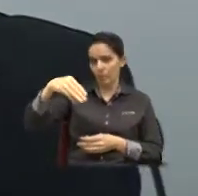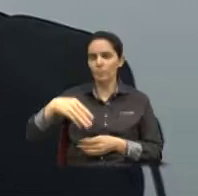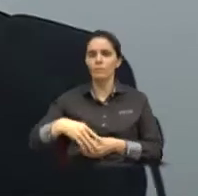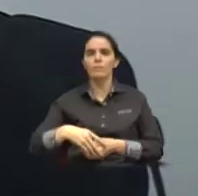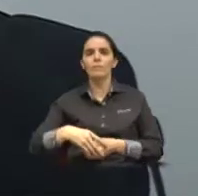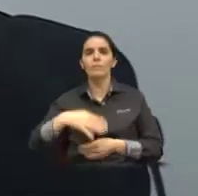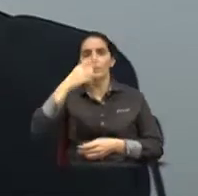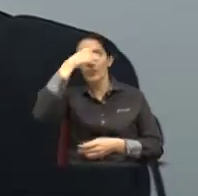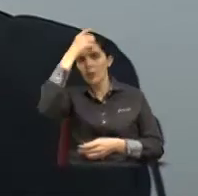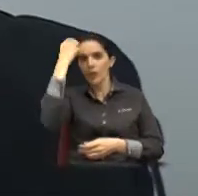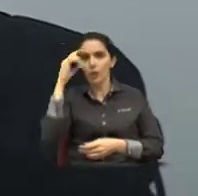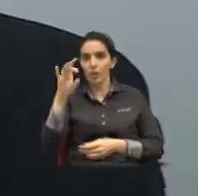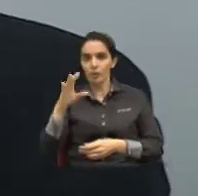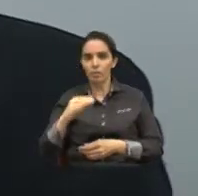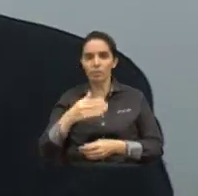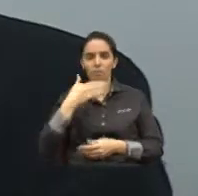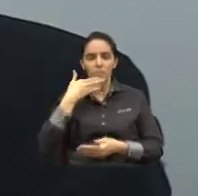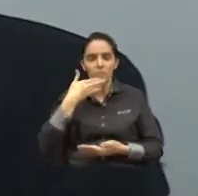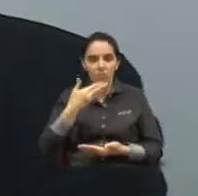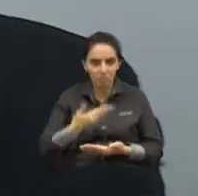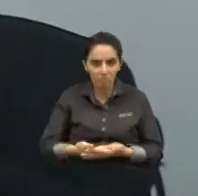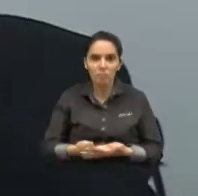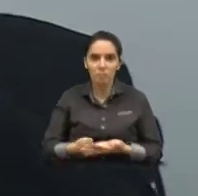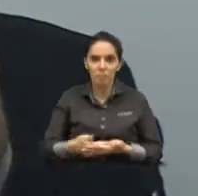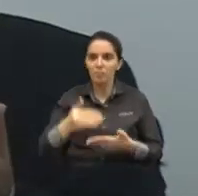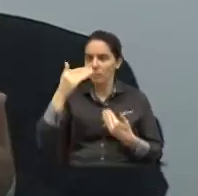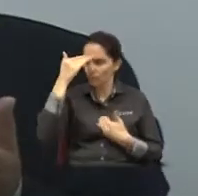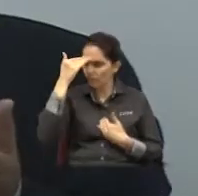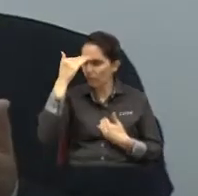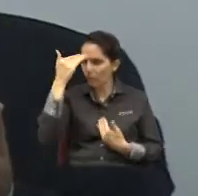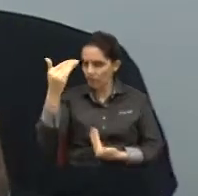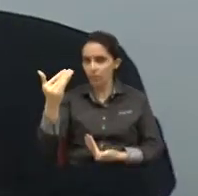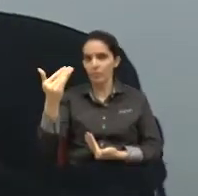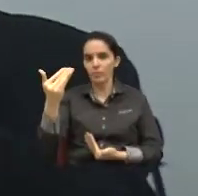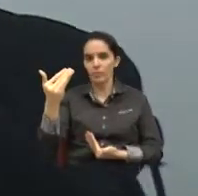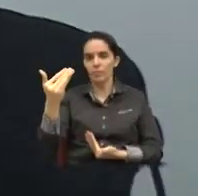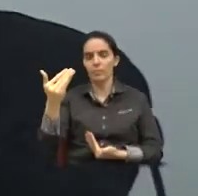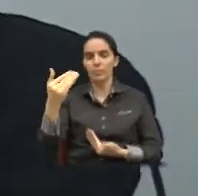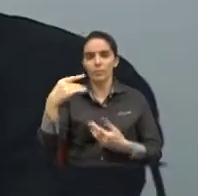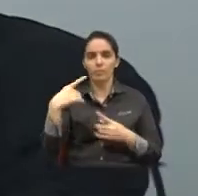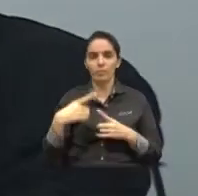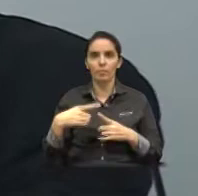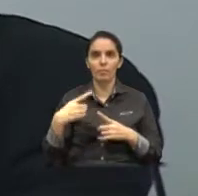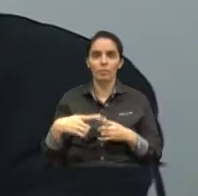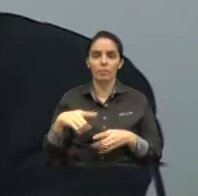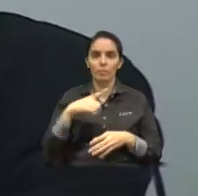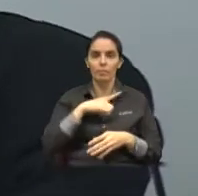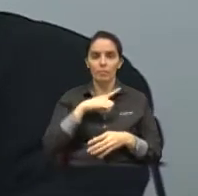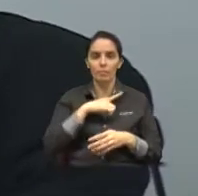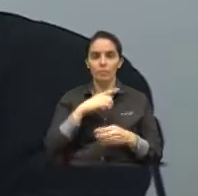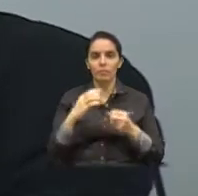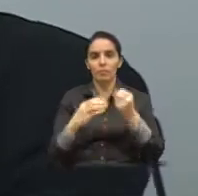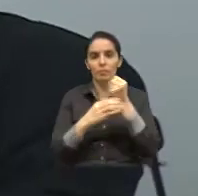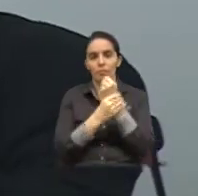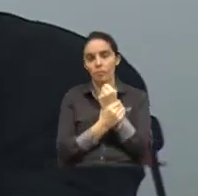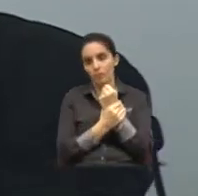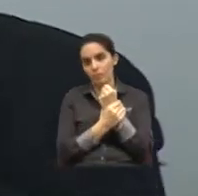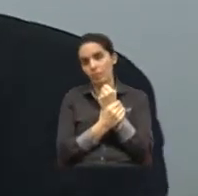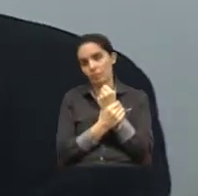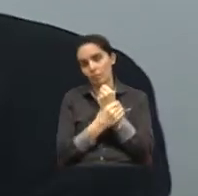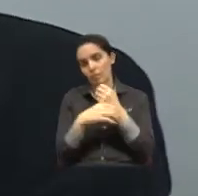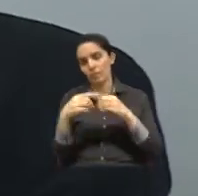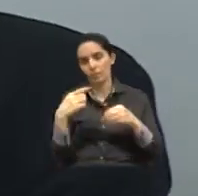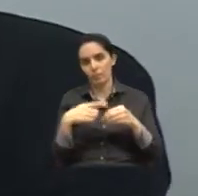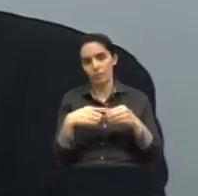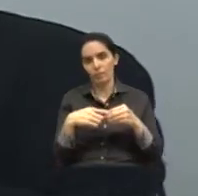eu agradeço, porque nós temos a segurança em nossa cidade, em